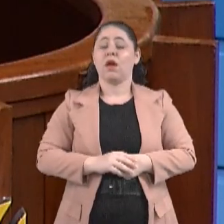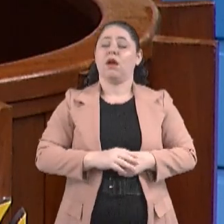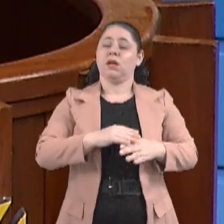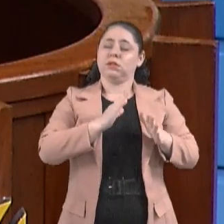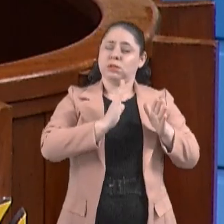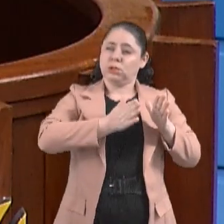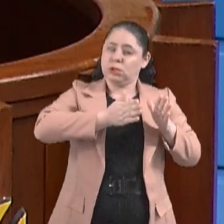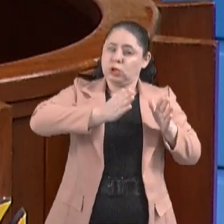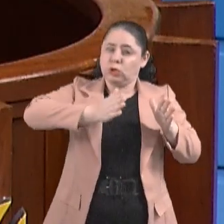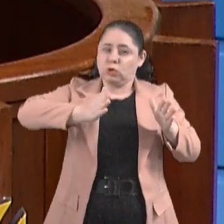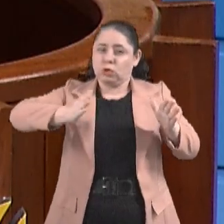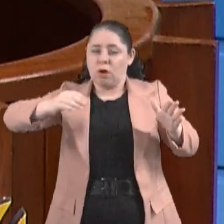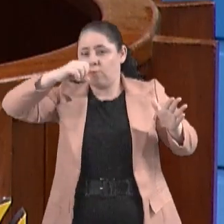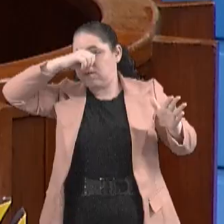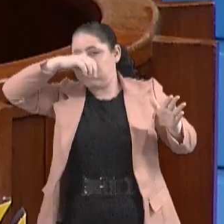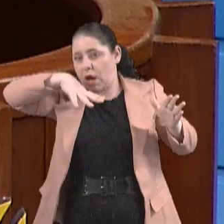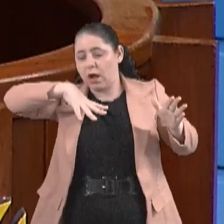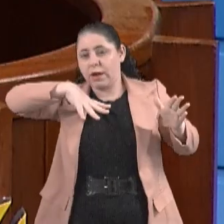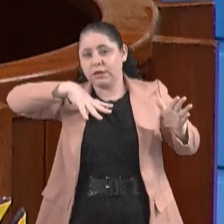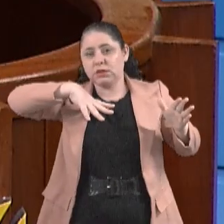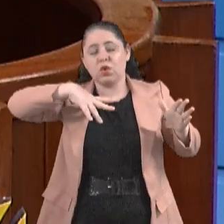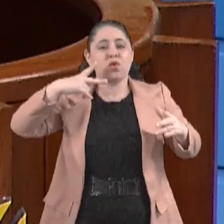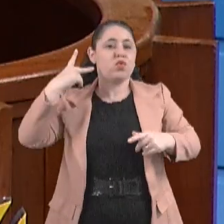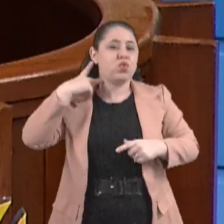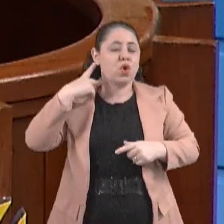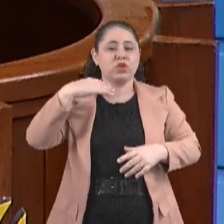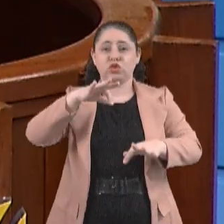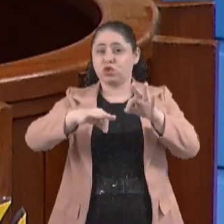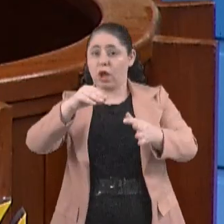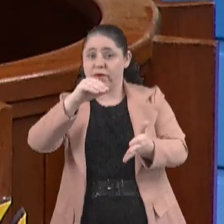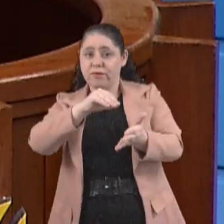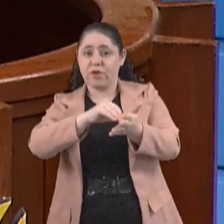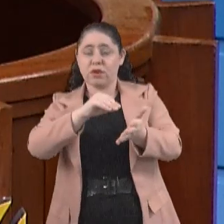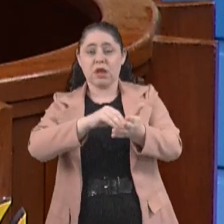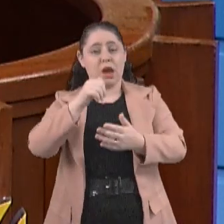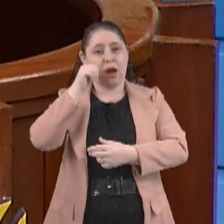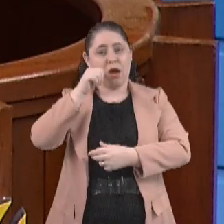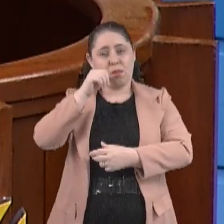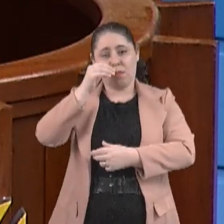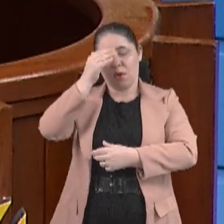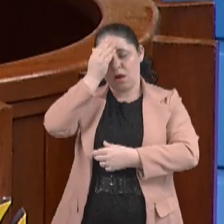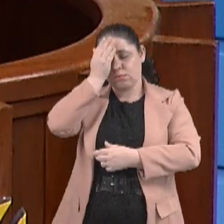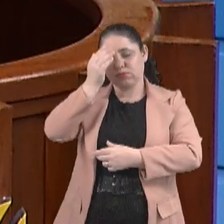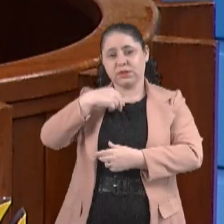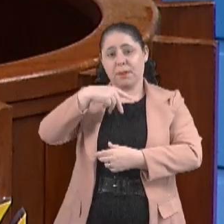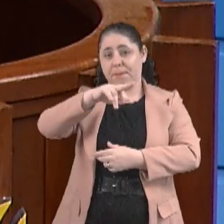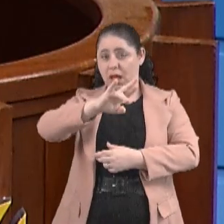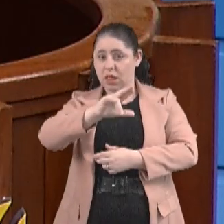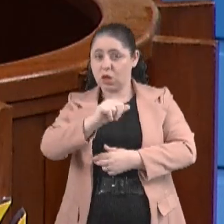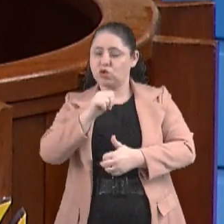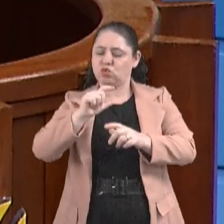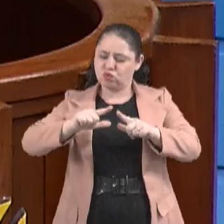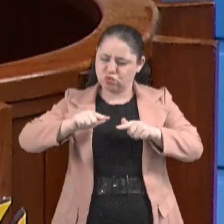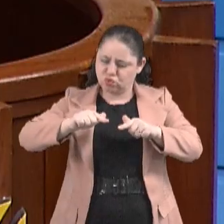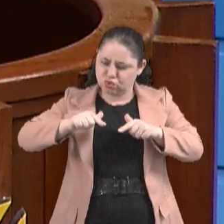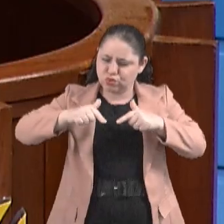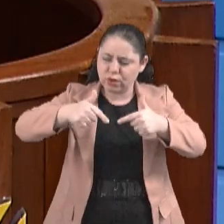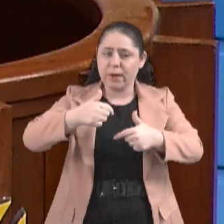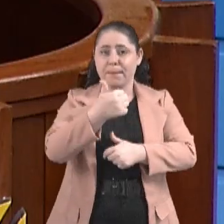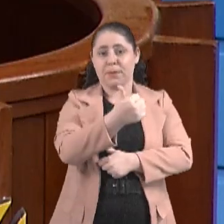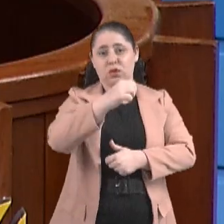trajetória marcada pela violência, revitimização e injustiça, Maria da Penha seguiu na luta por justiça.